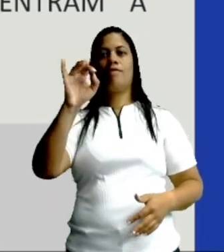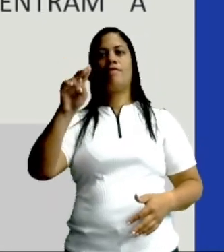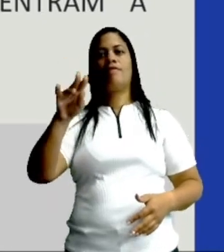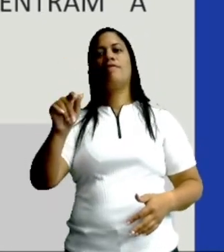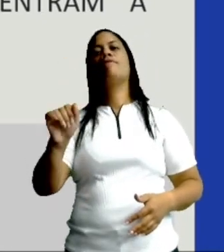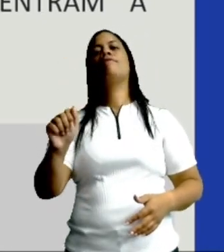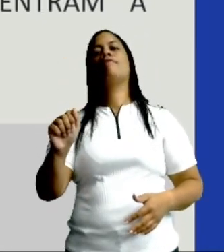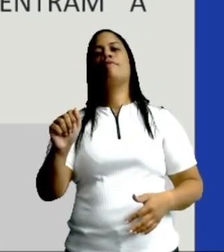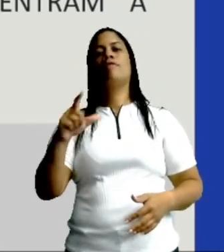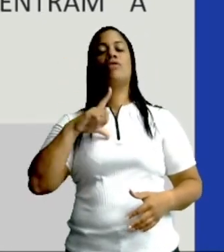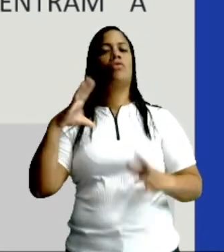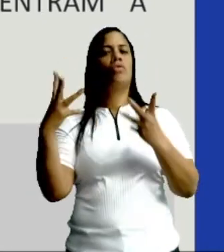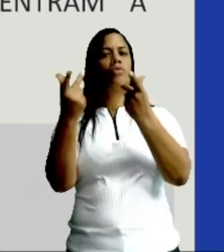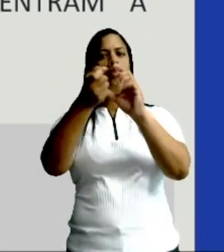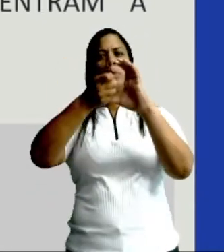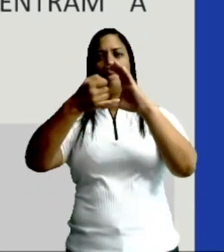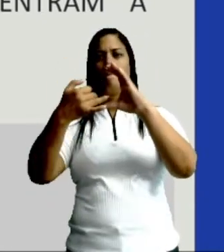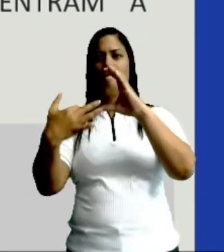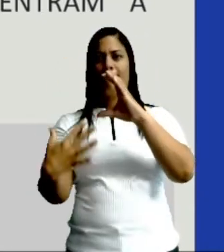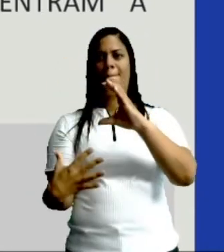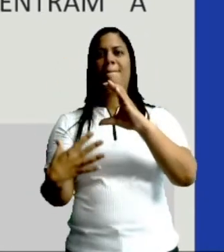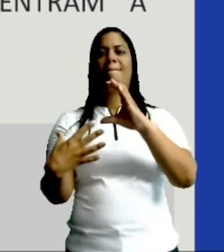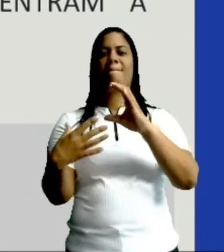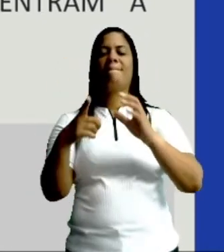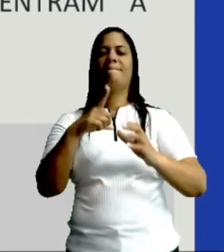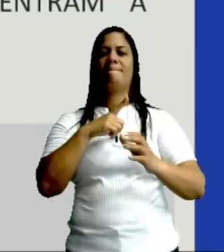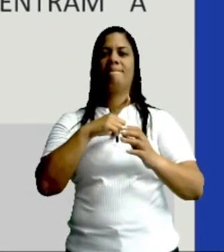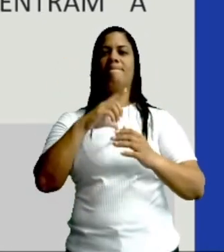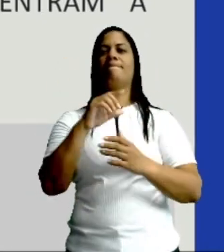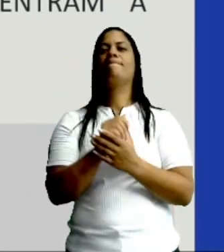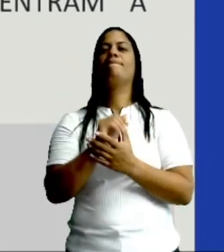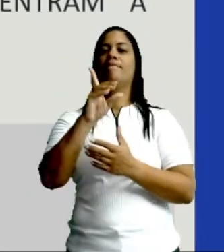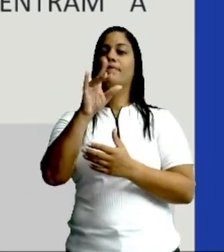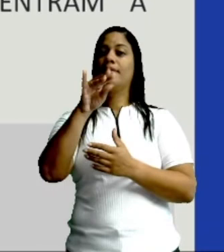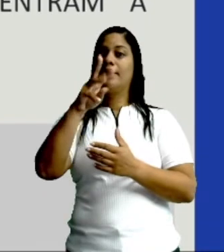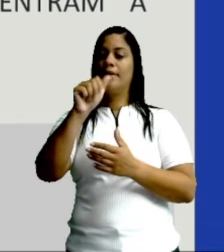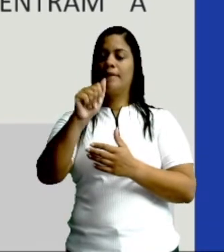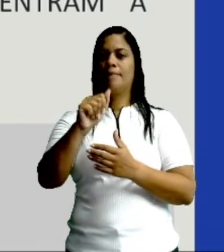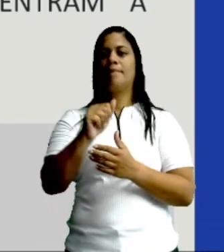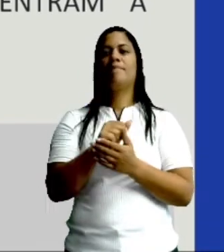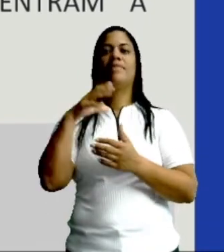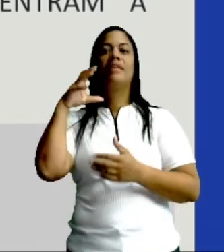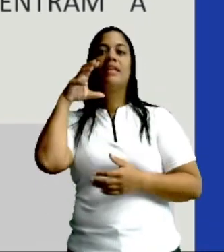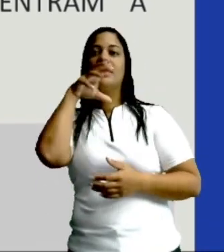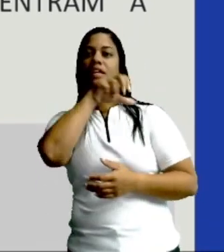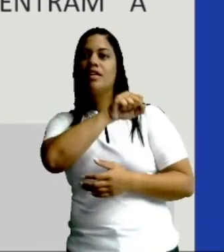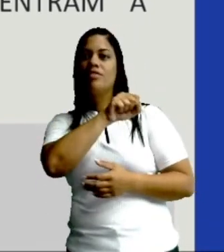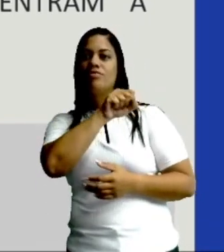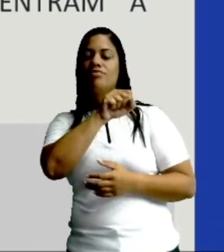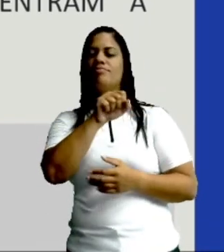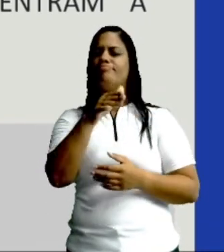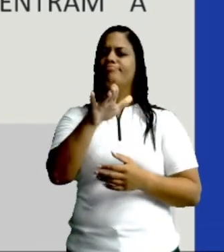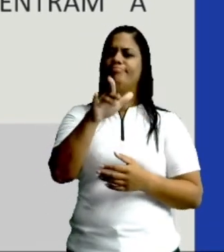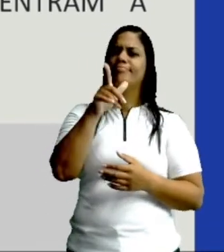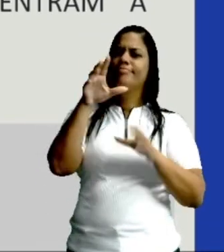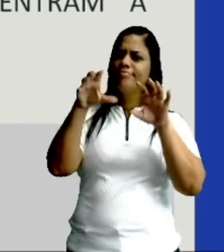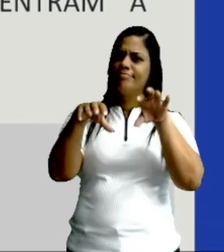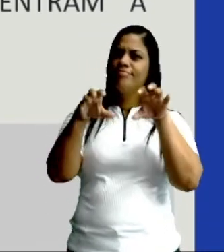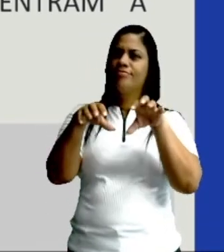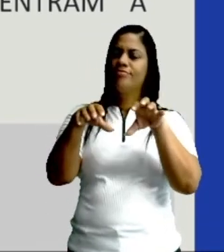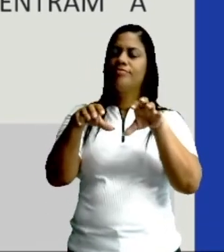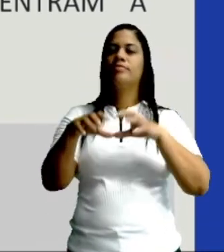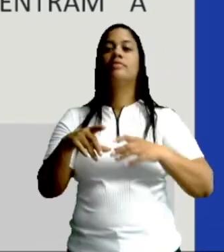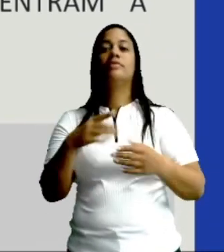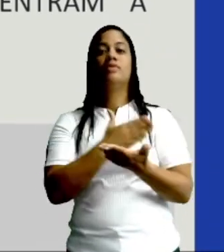citadas possuem características semelhantes como um clima quente e úmido, proporcionando assim o surgimento de